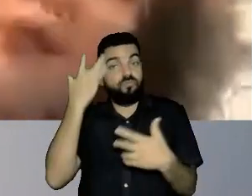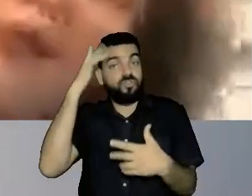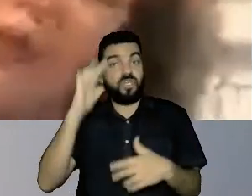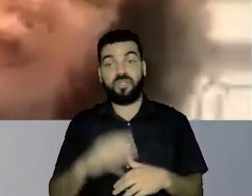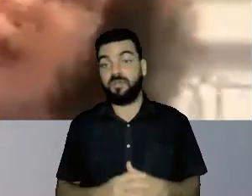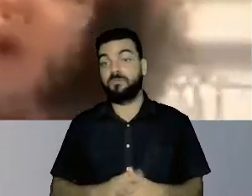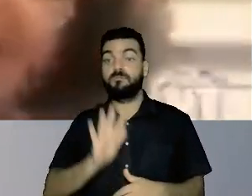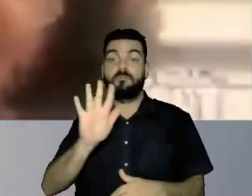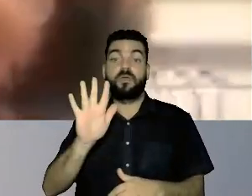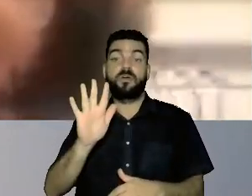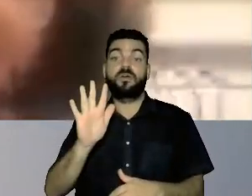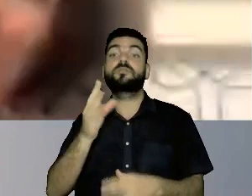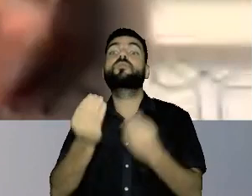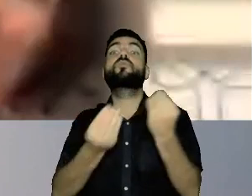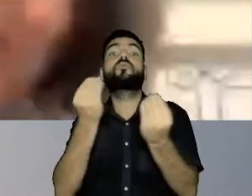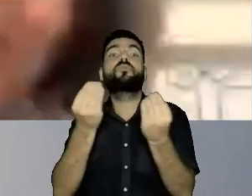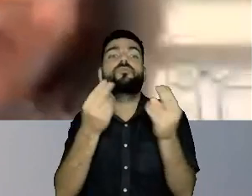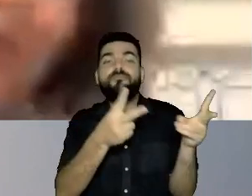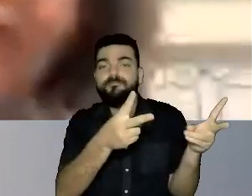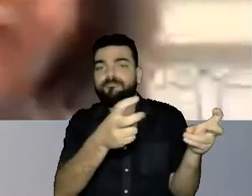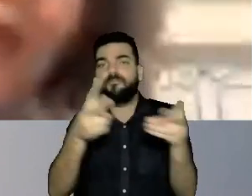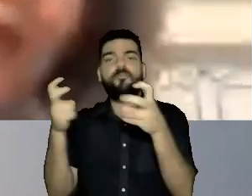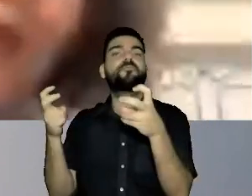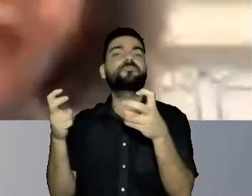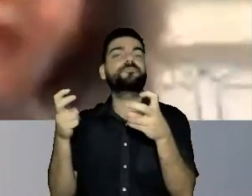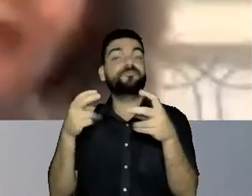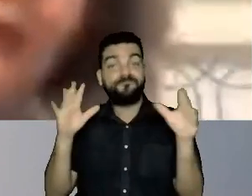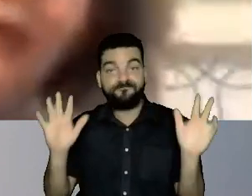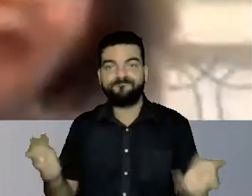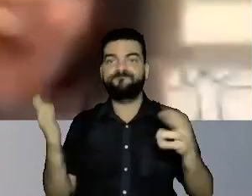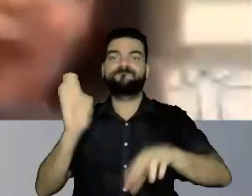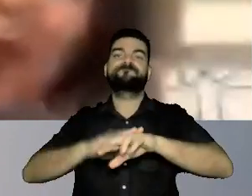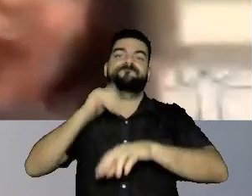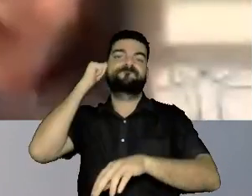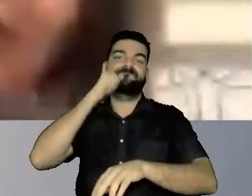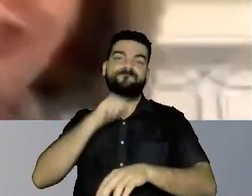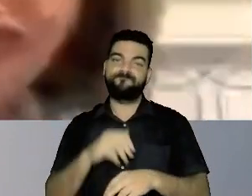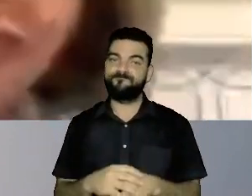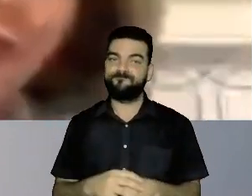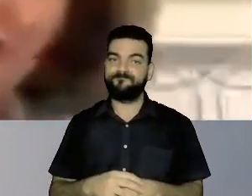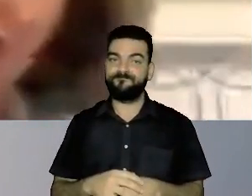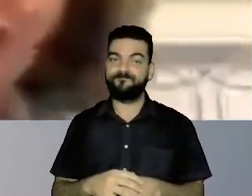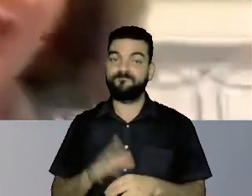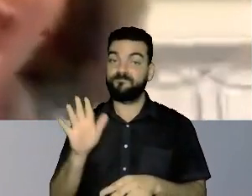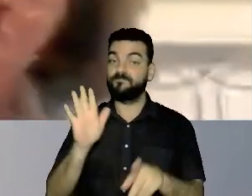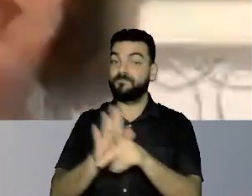gente conseguir ter essa visibilidade da mulher no